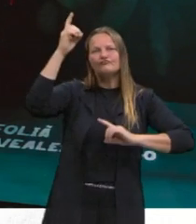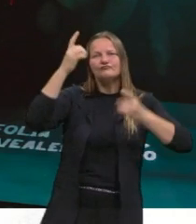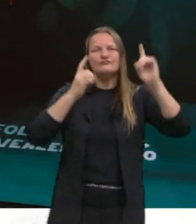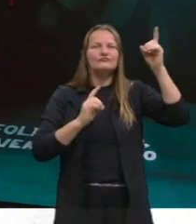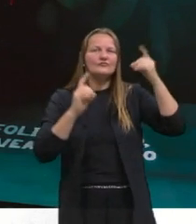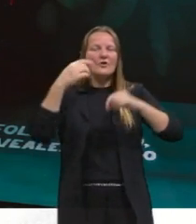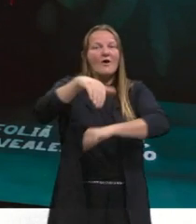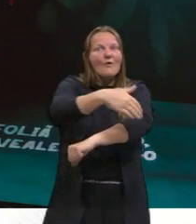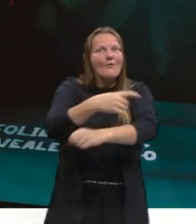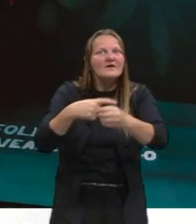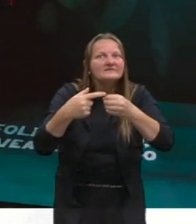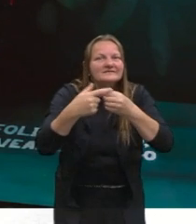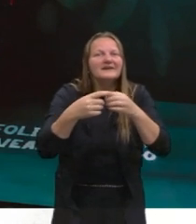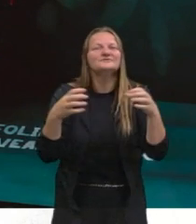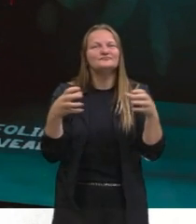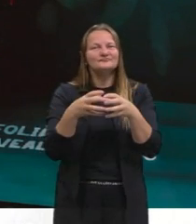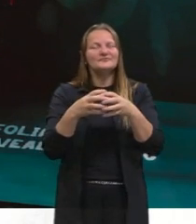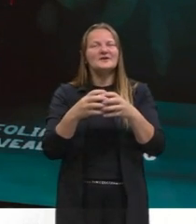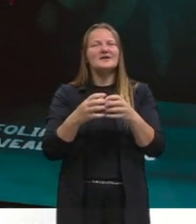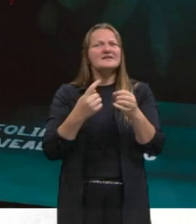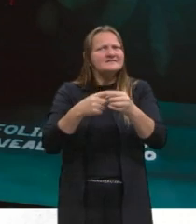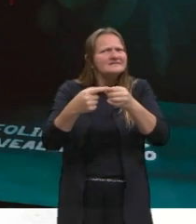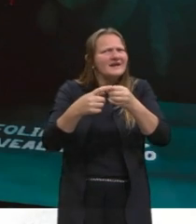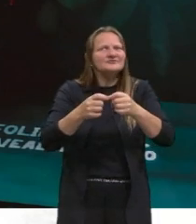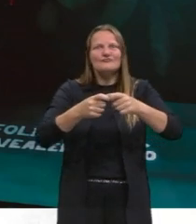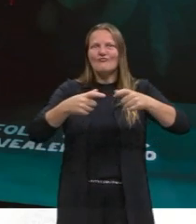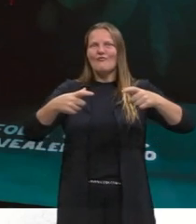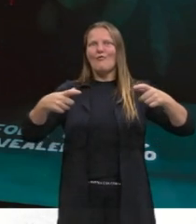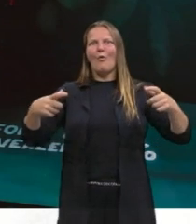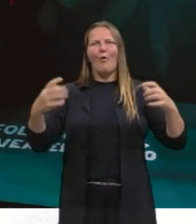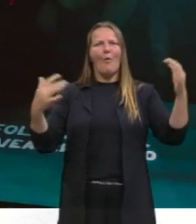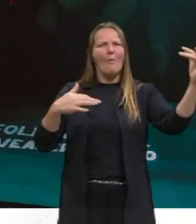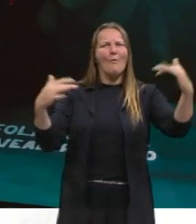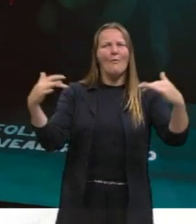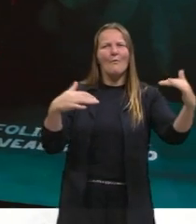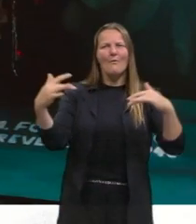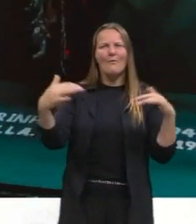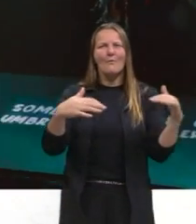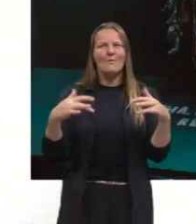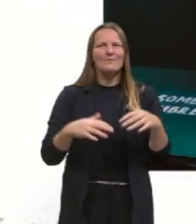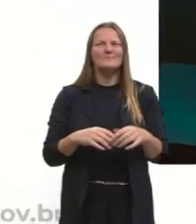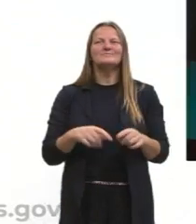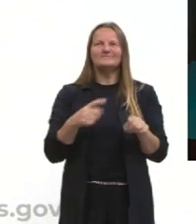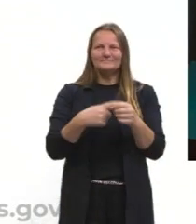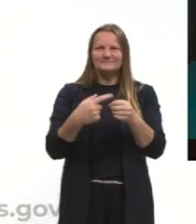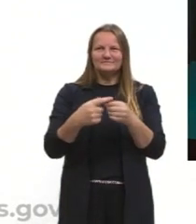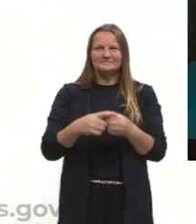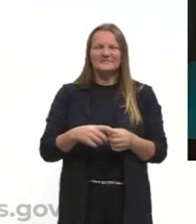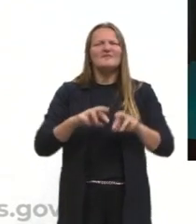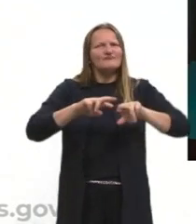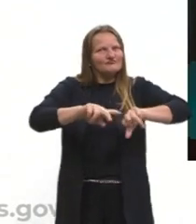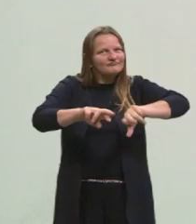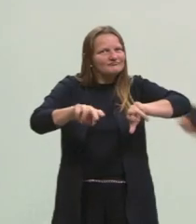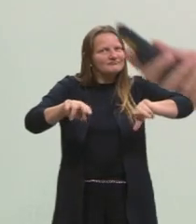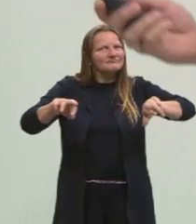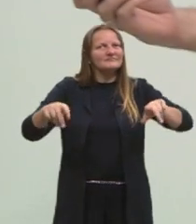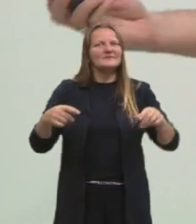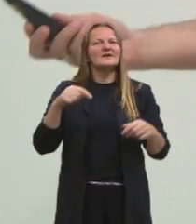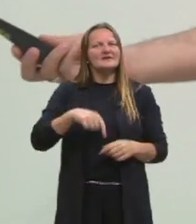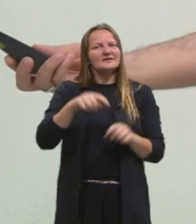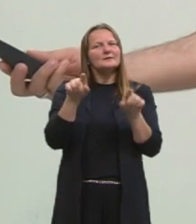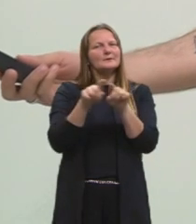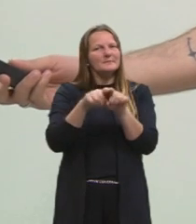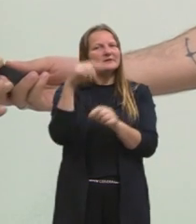com força para lá cidade fica gigante assim durante o carnaval né então para a gente ver a diversidade do nosso